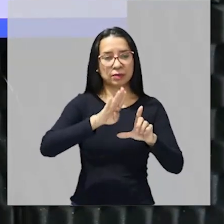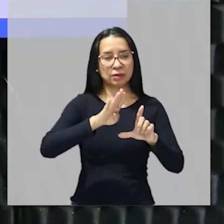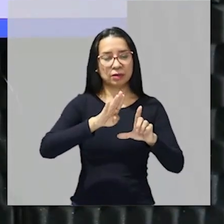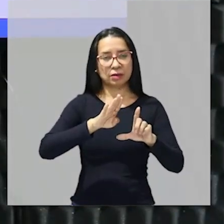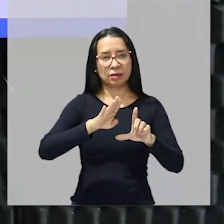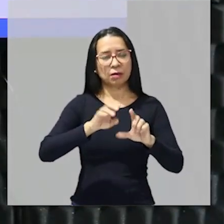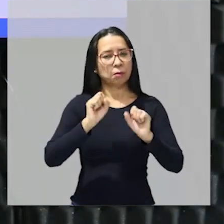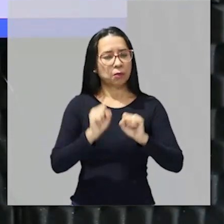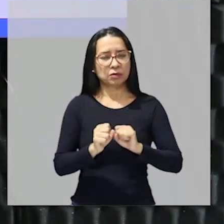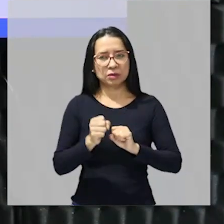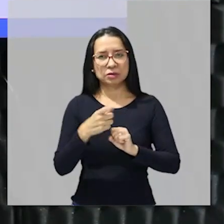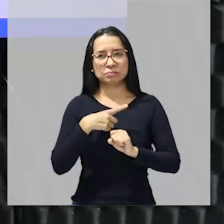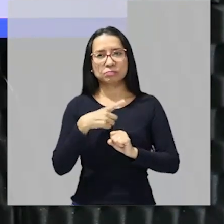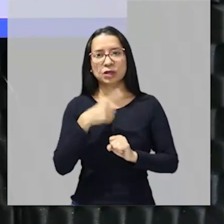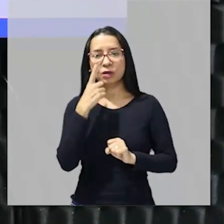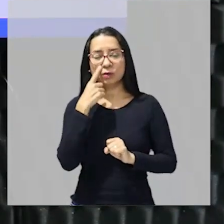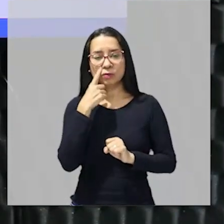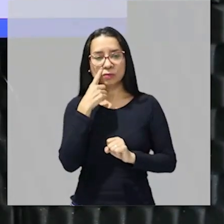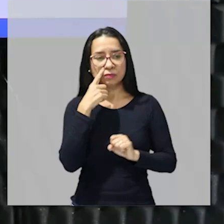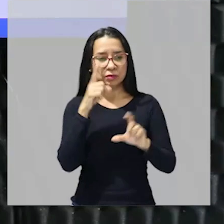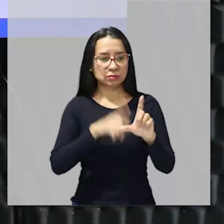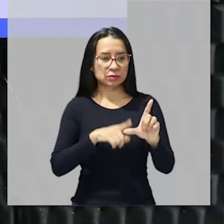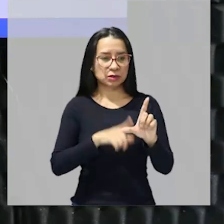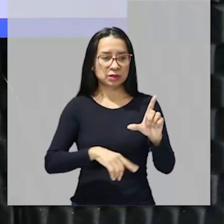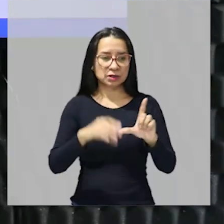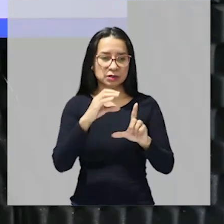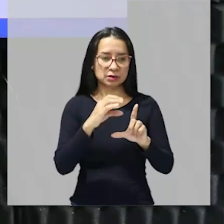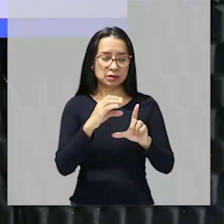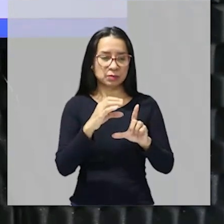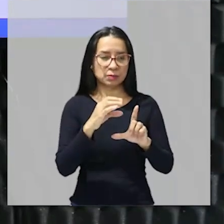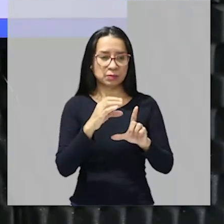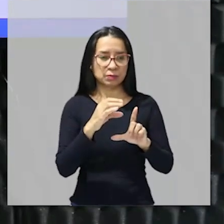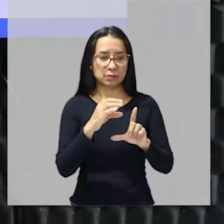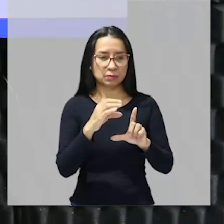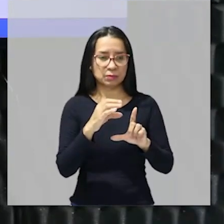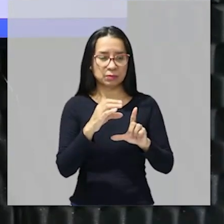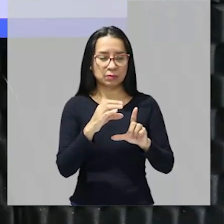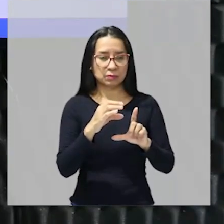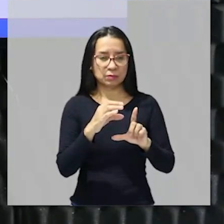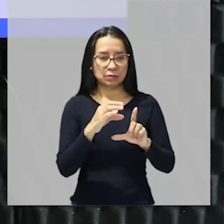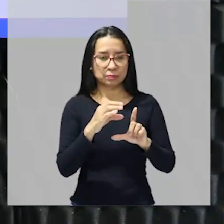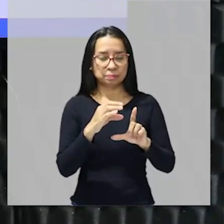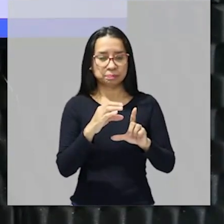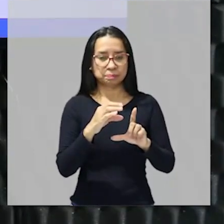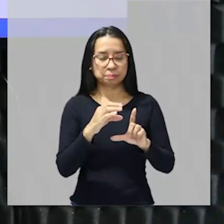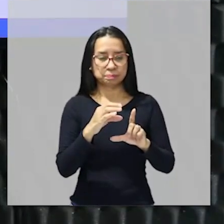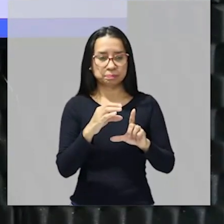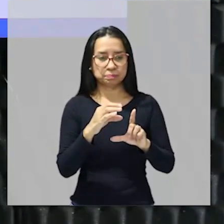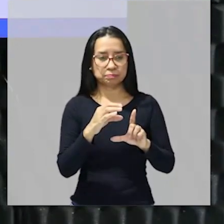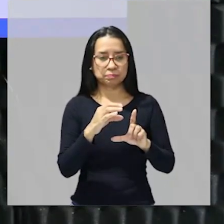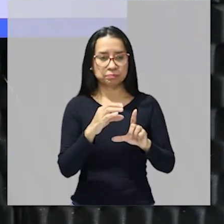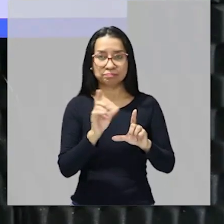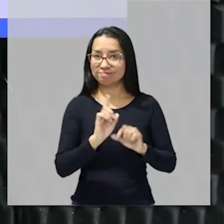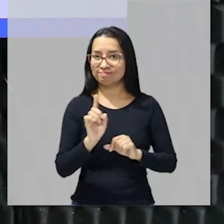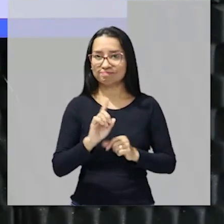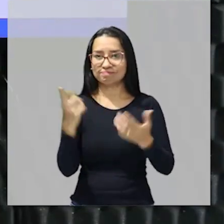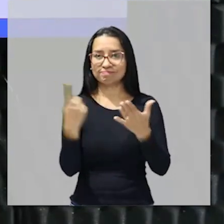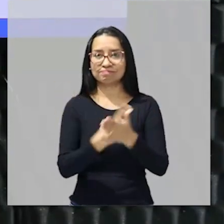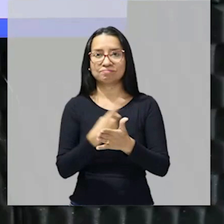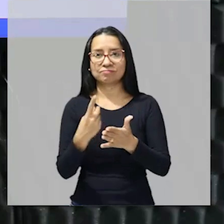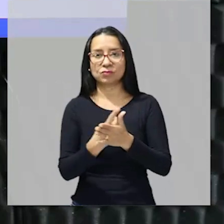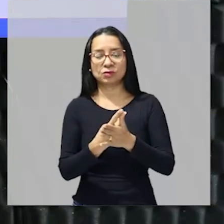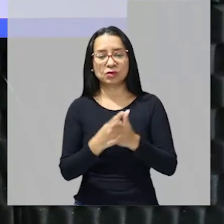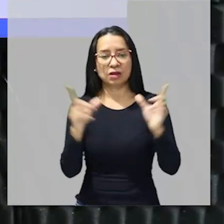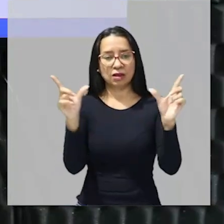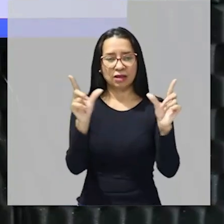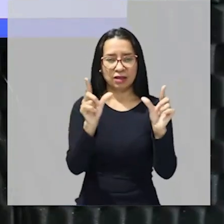poderia ficar em dúvida com a letra C, né, com esse distrator. Redução da truculência belicista, não. Não é